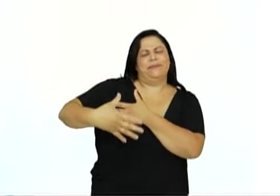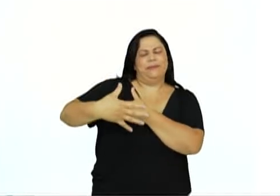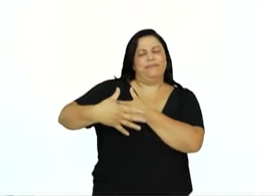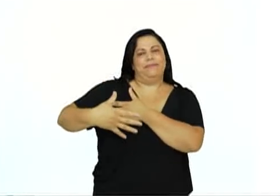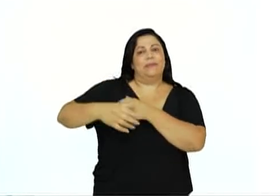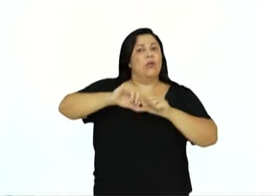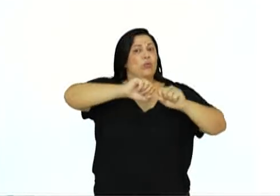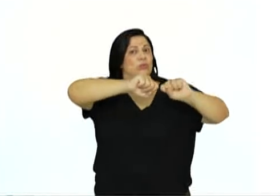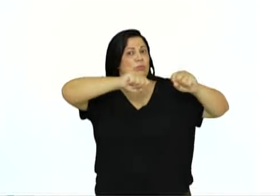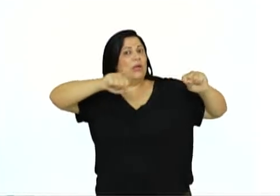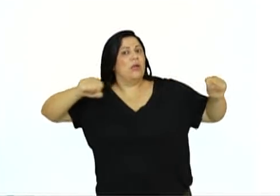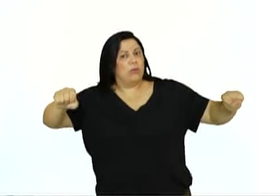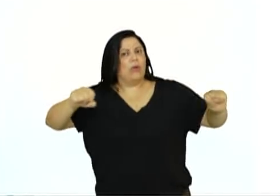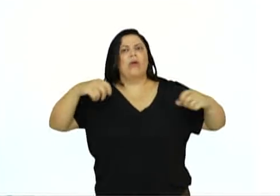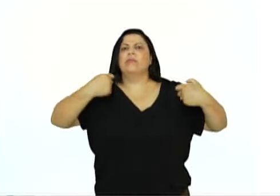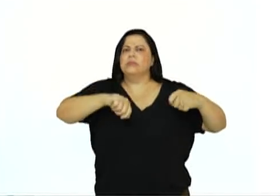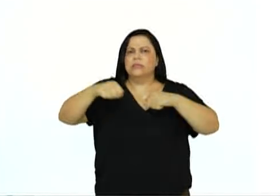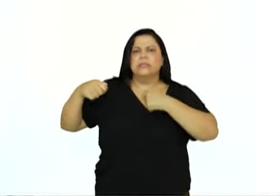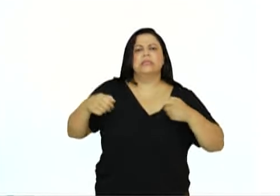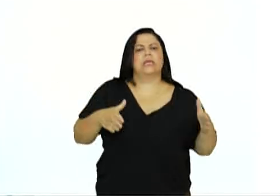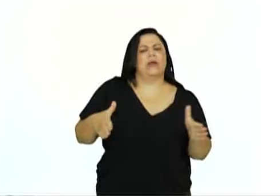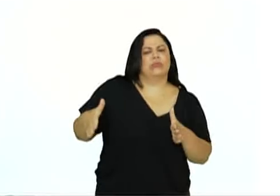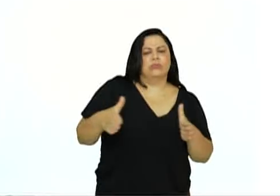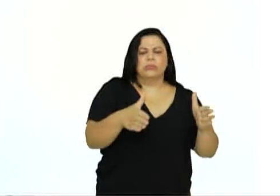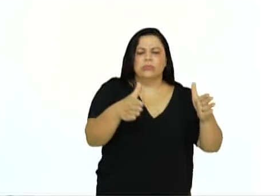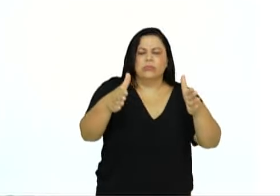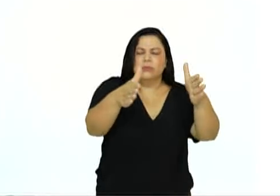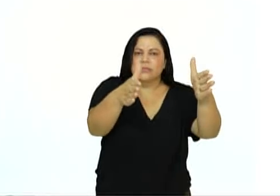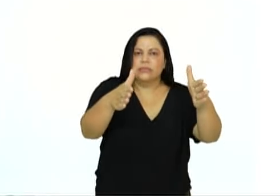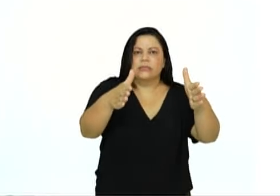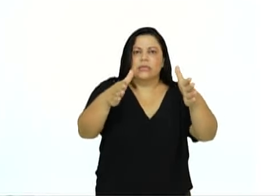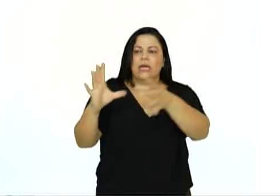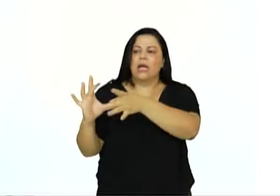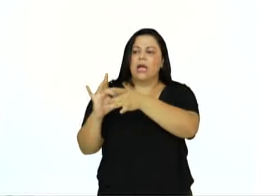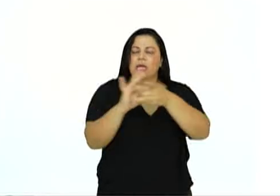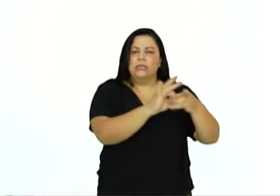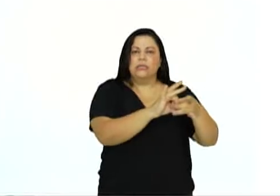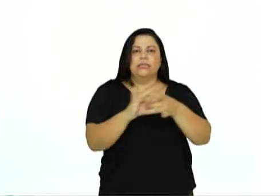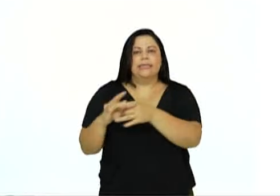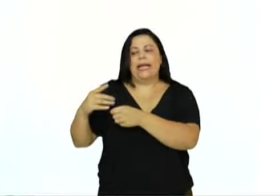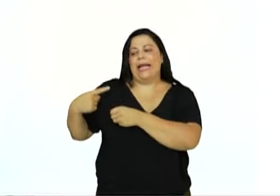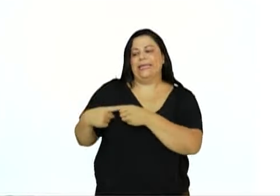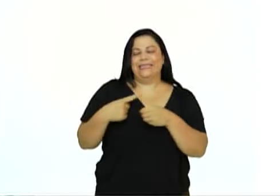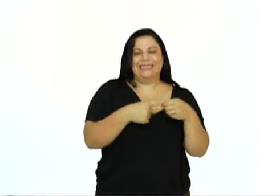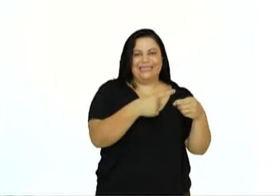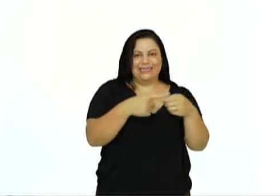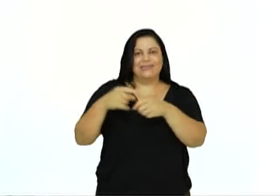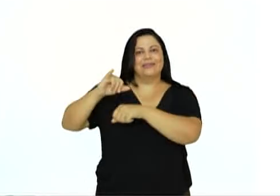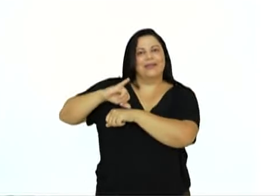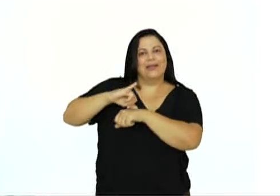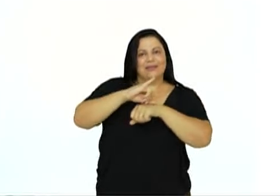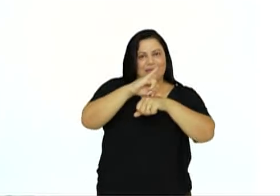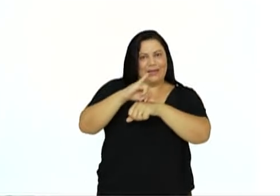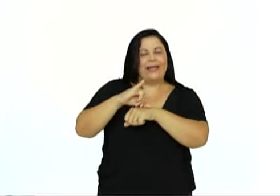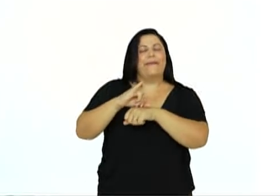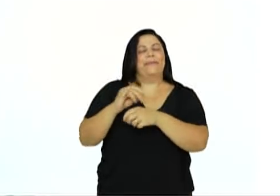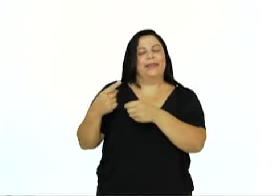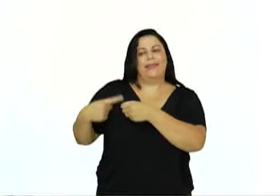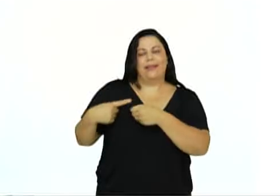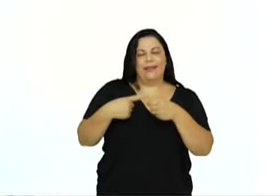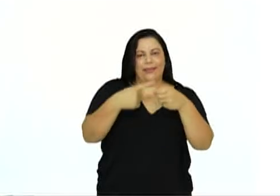construir estradas que ligassem as diversas regiões do Império Romano à sua capital, Roma, ou às suas